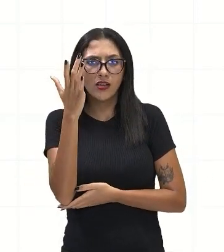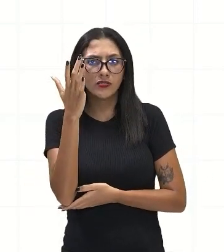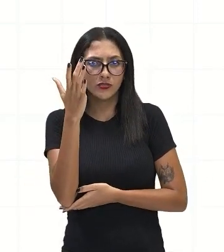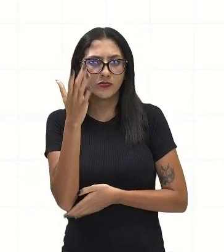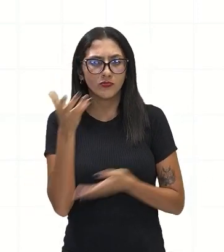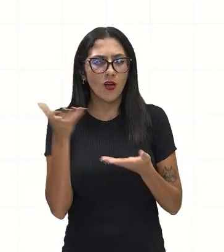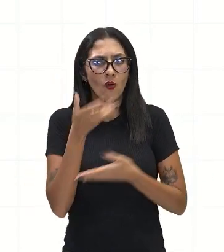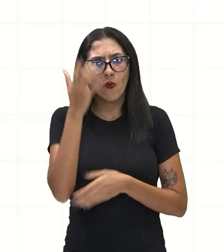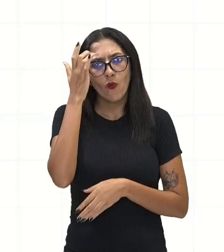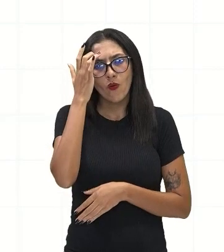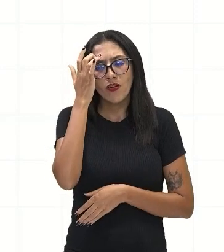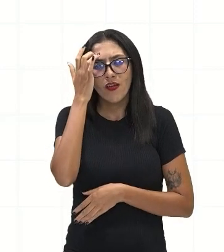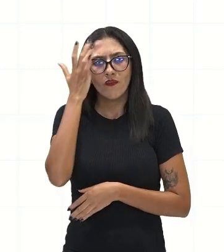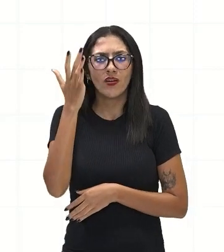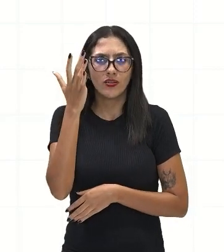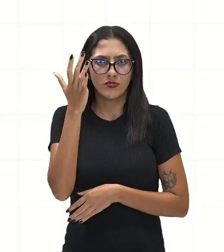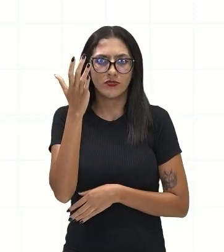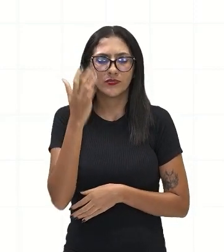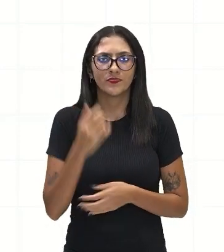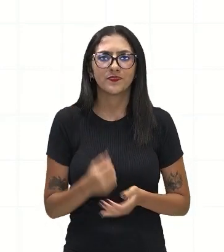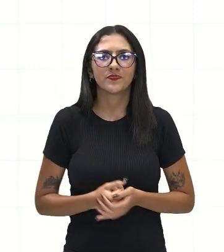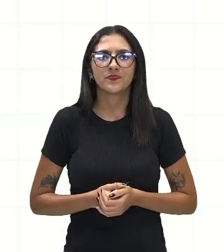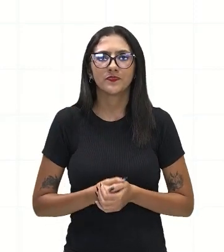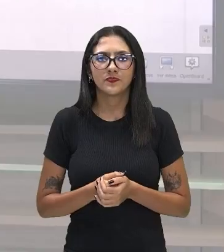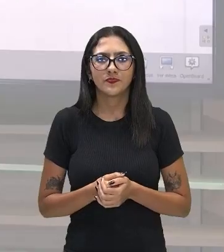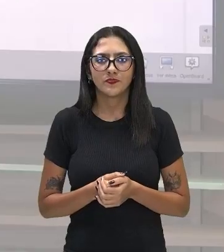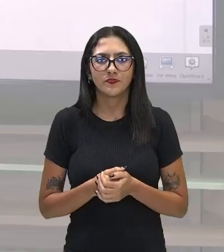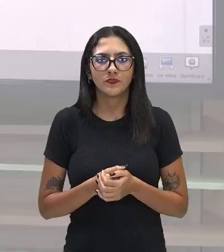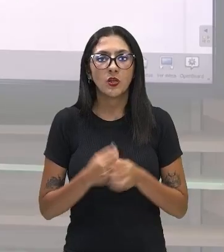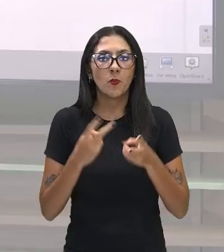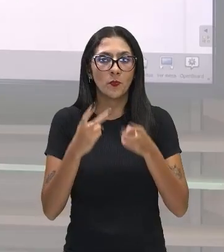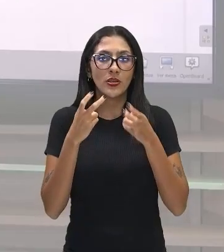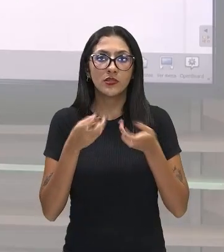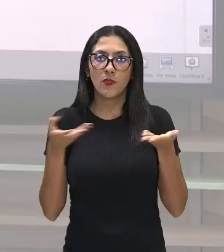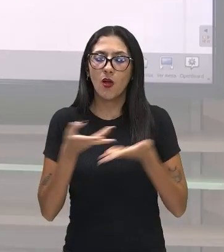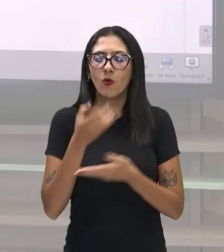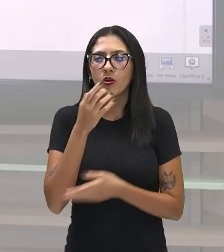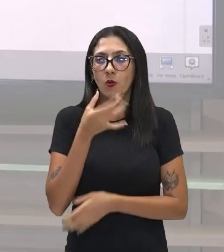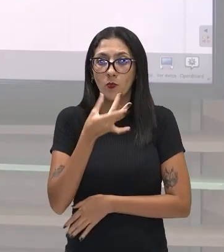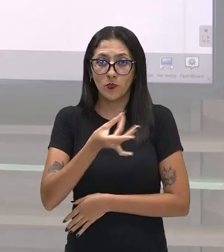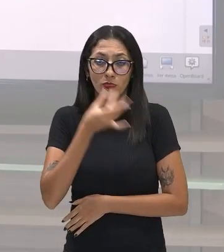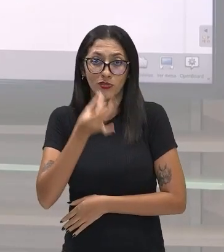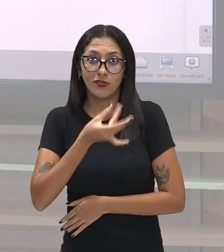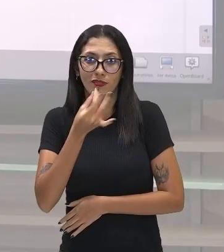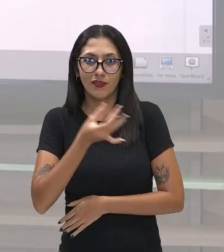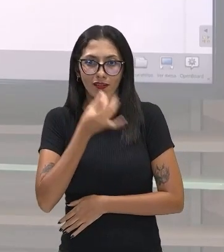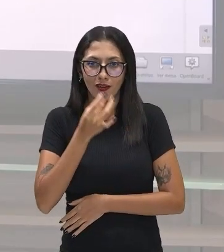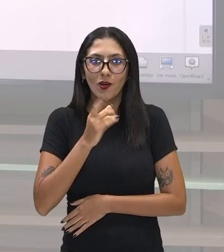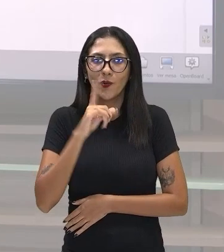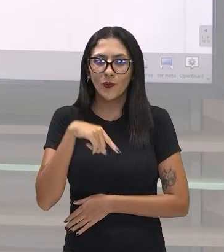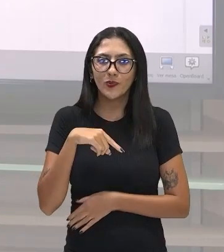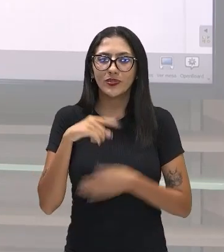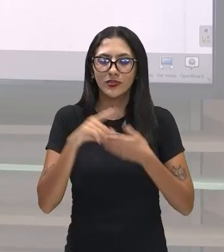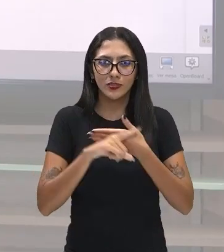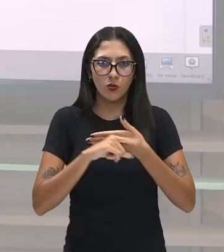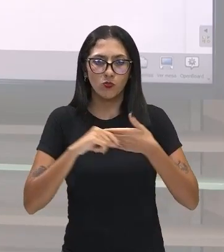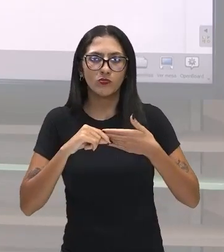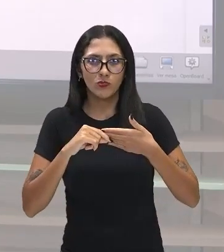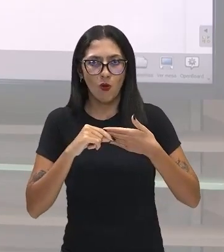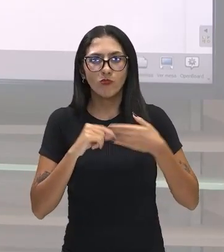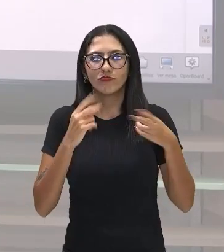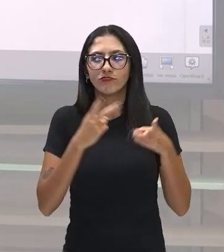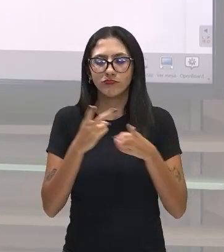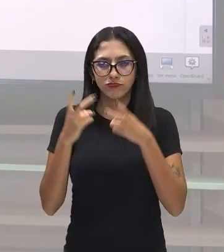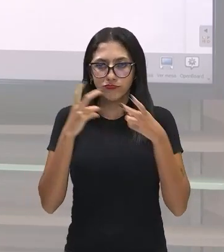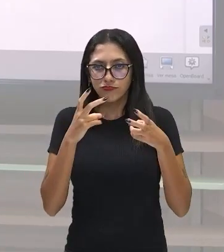fácil. Ou seja, observe que na opinião dele, né, na interpretação que